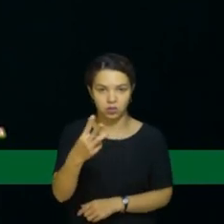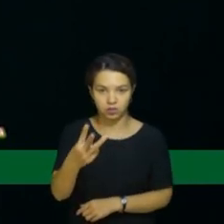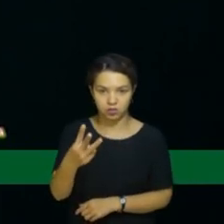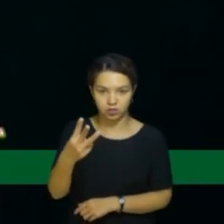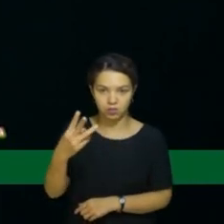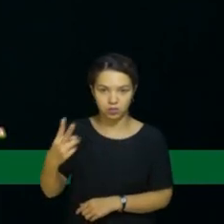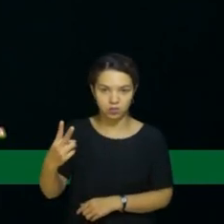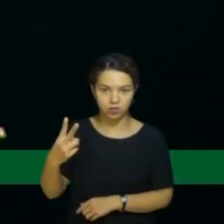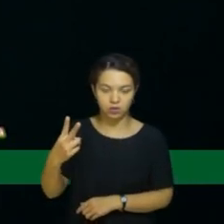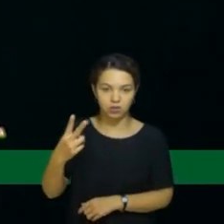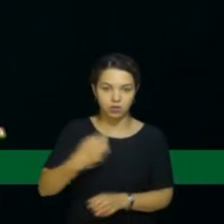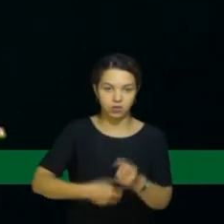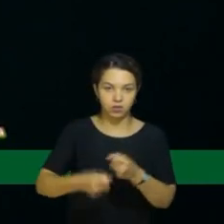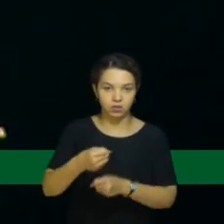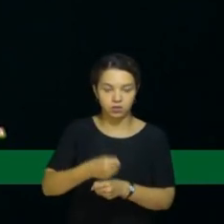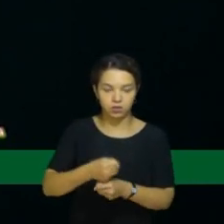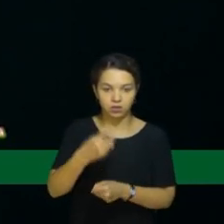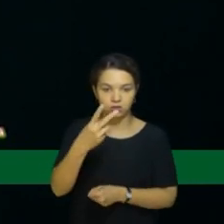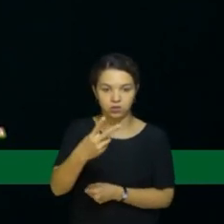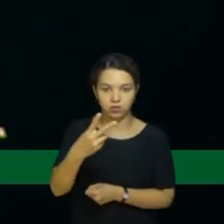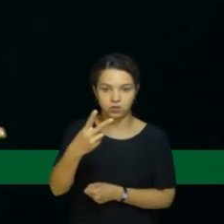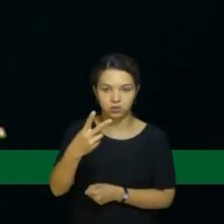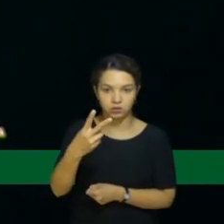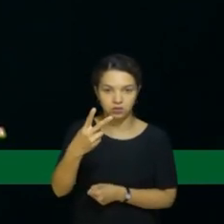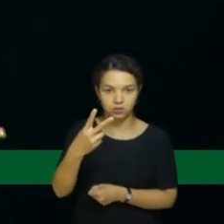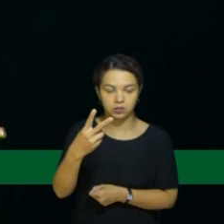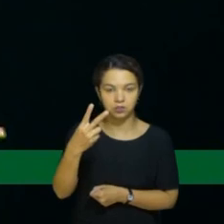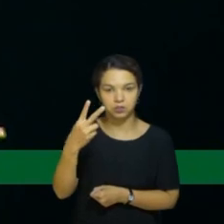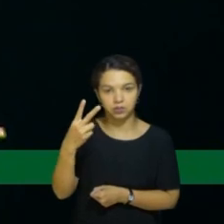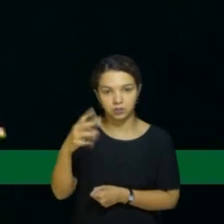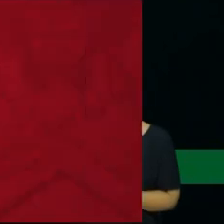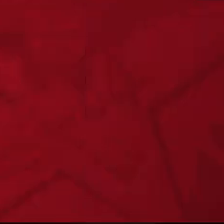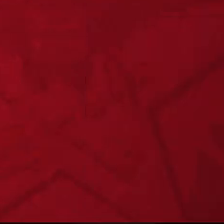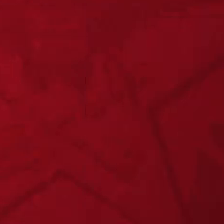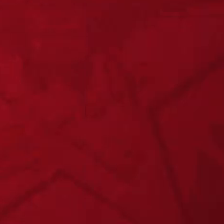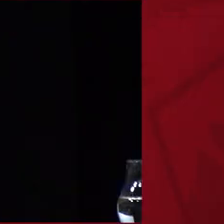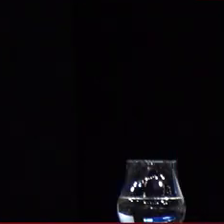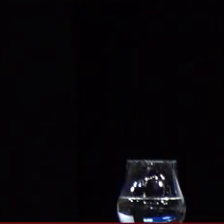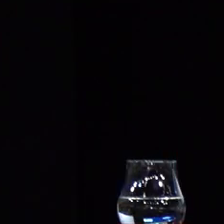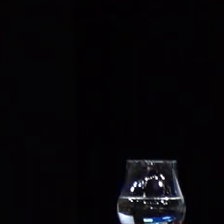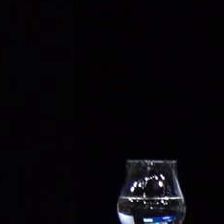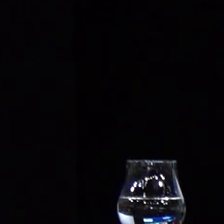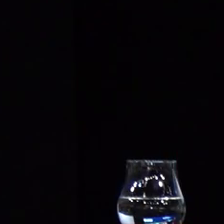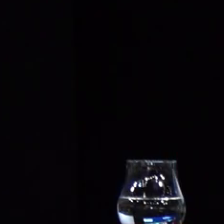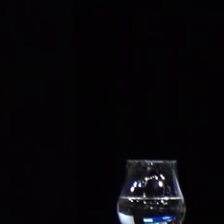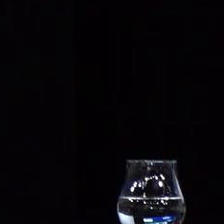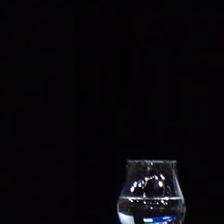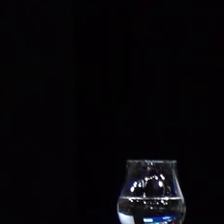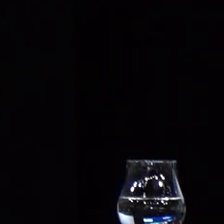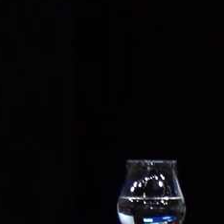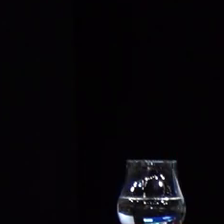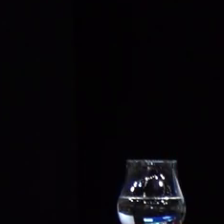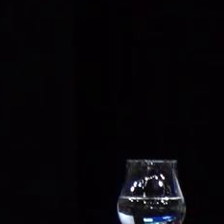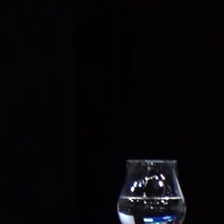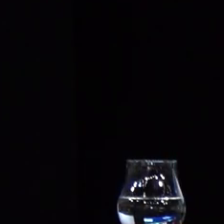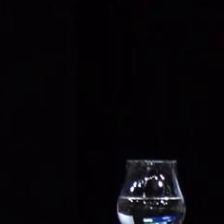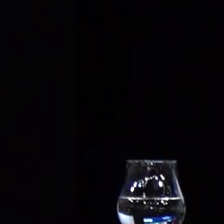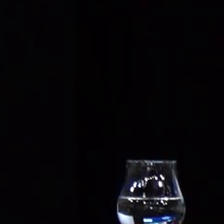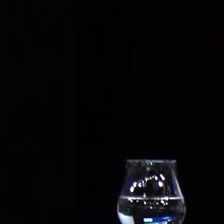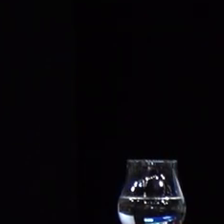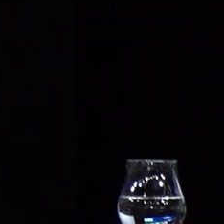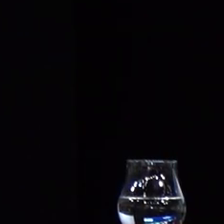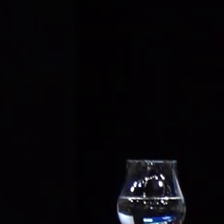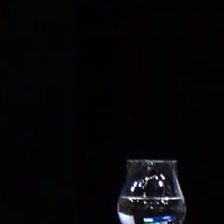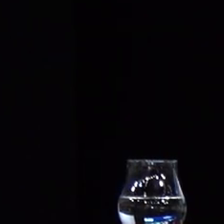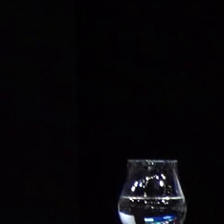232 de 2023 do deputado Napoleão Bernardes. O presidente da AMP, Associação de